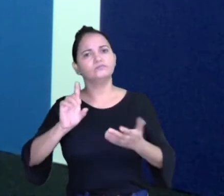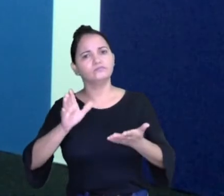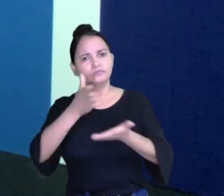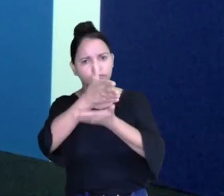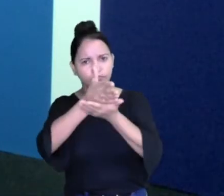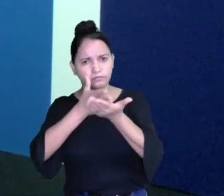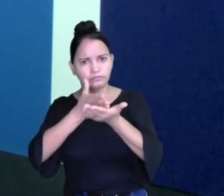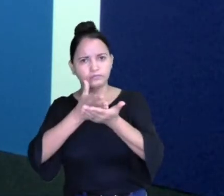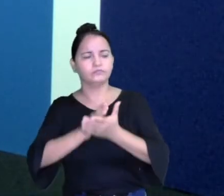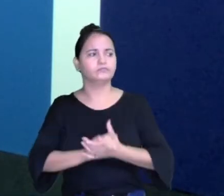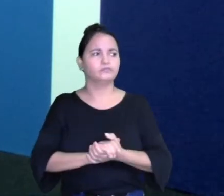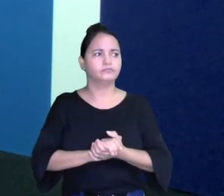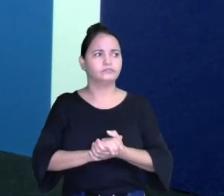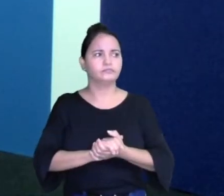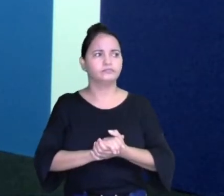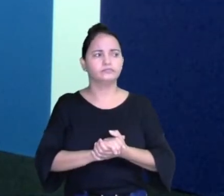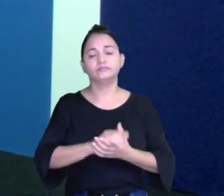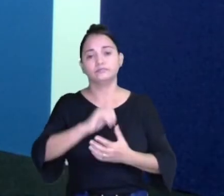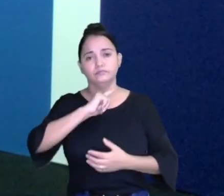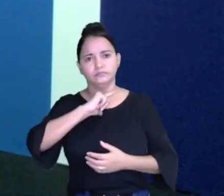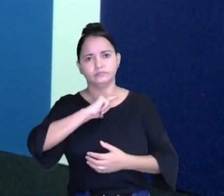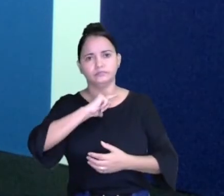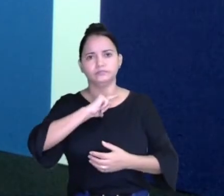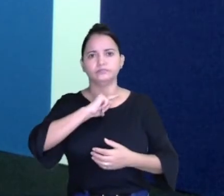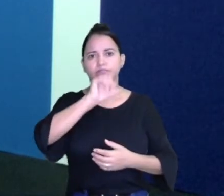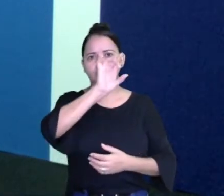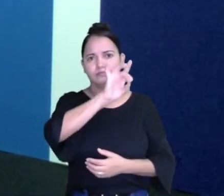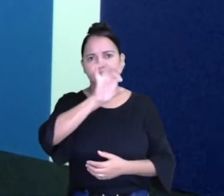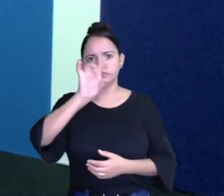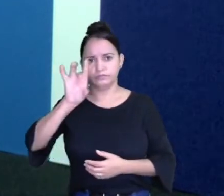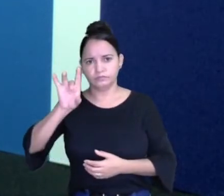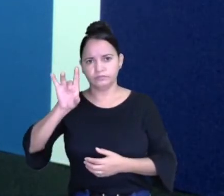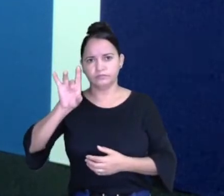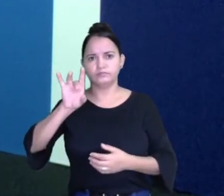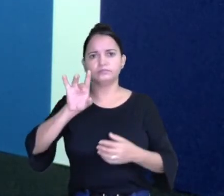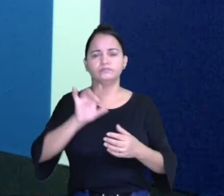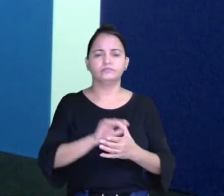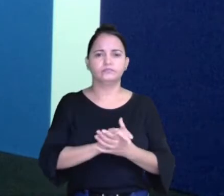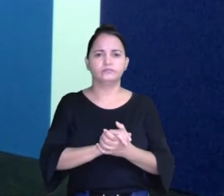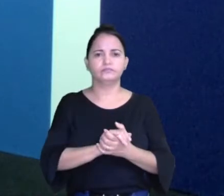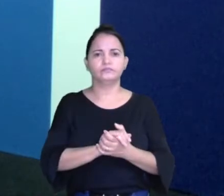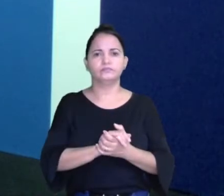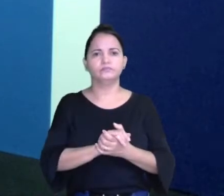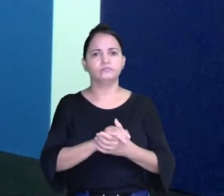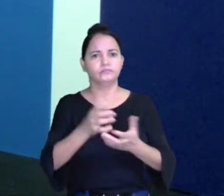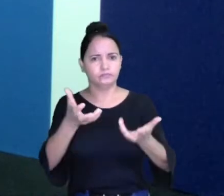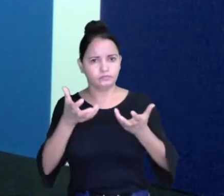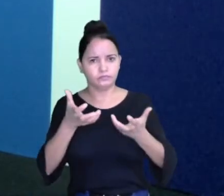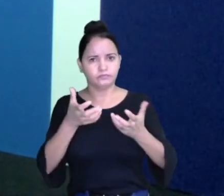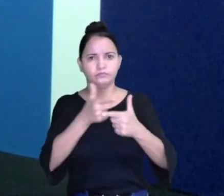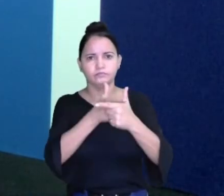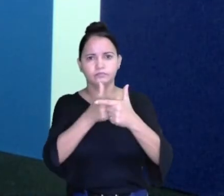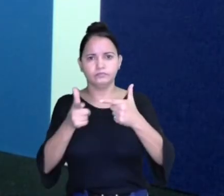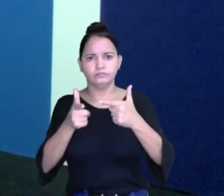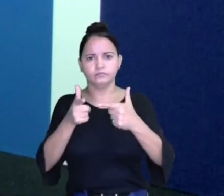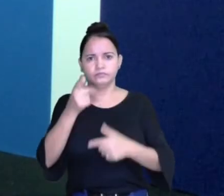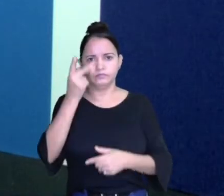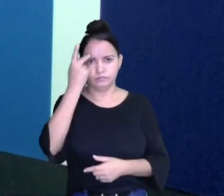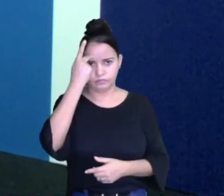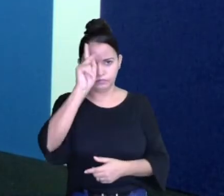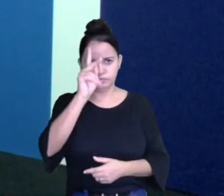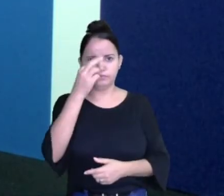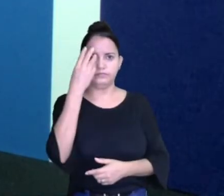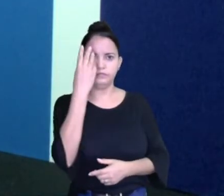mais 1/3, mais 1/3 e completa o meu inteiro. Só que aí eu quero dividir para quantas pessoas?